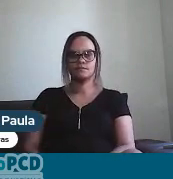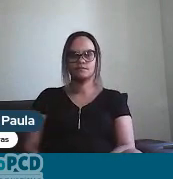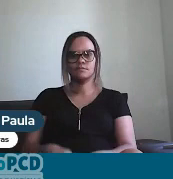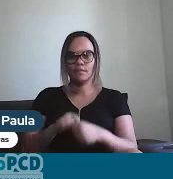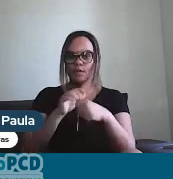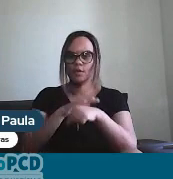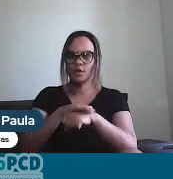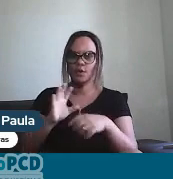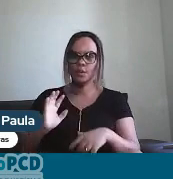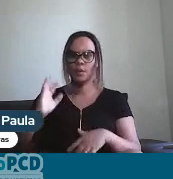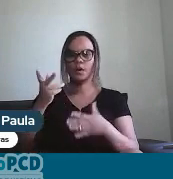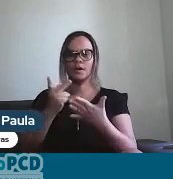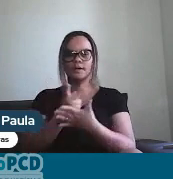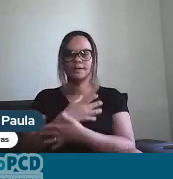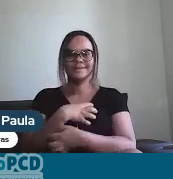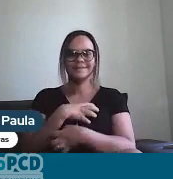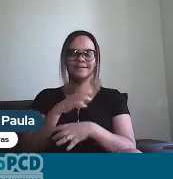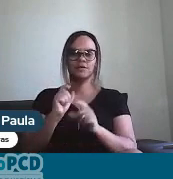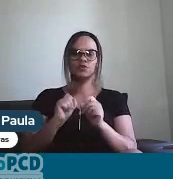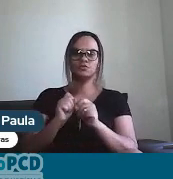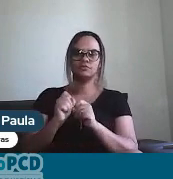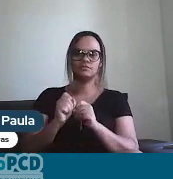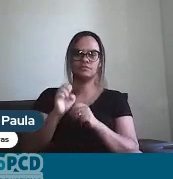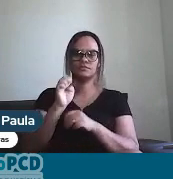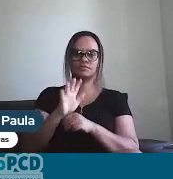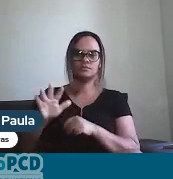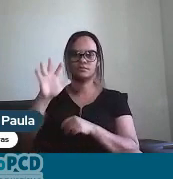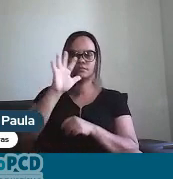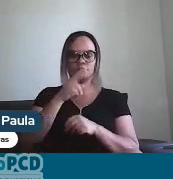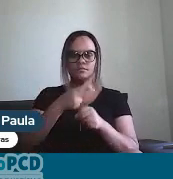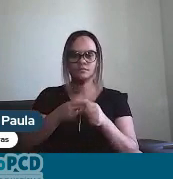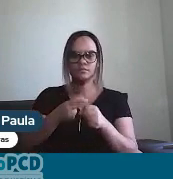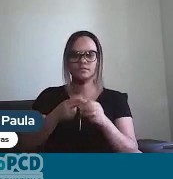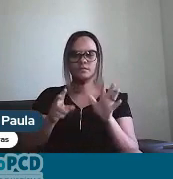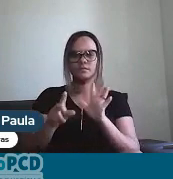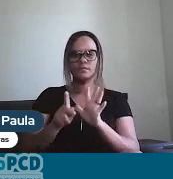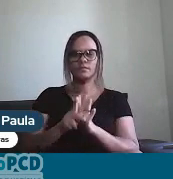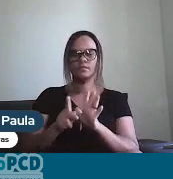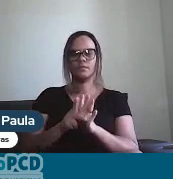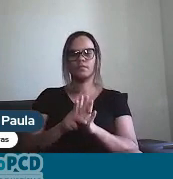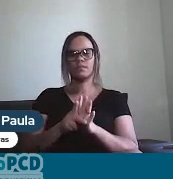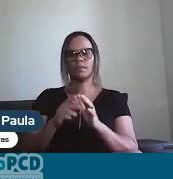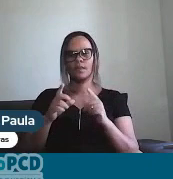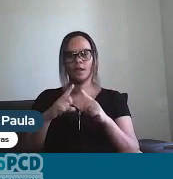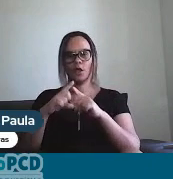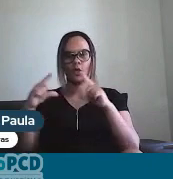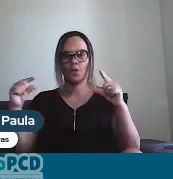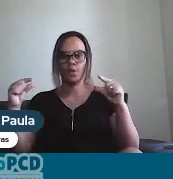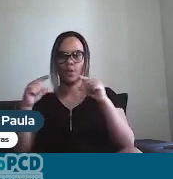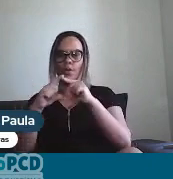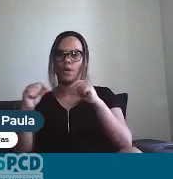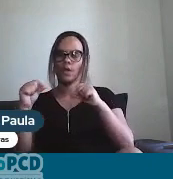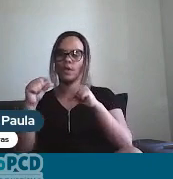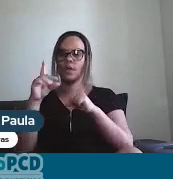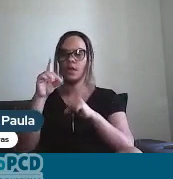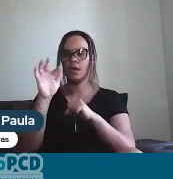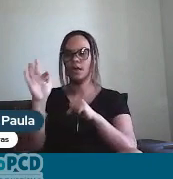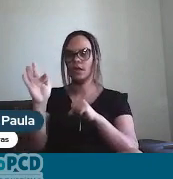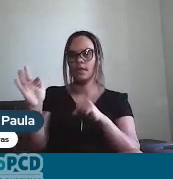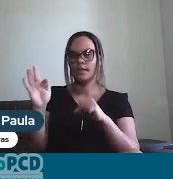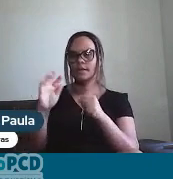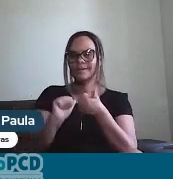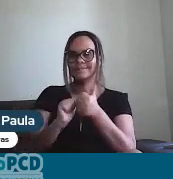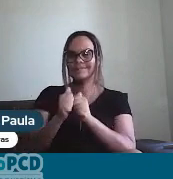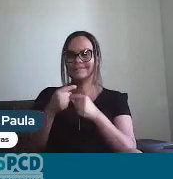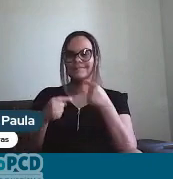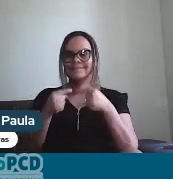estão acontecendo nesse sentido, é que os estados, os municípios, o próprio Distrito Federal vão fazer o quê? Adequar suas políticas para